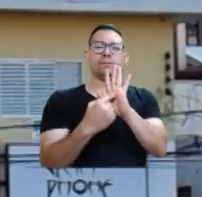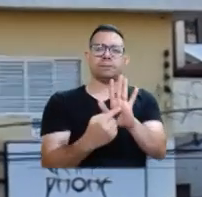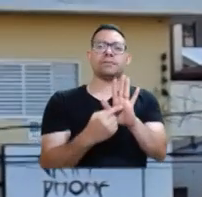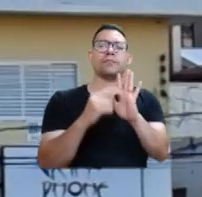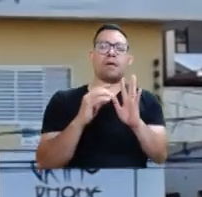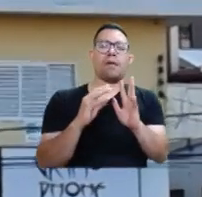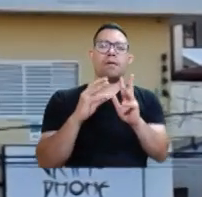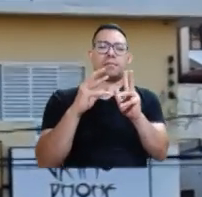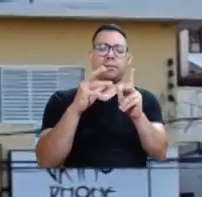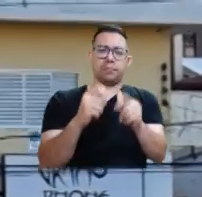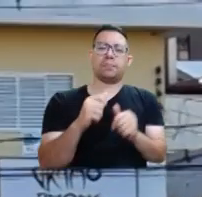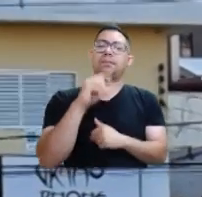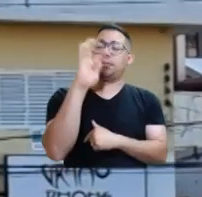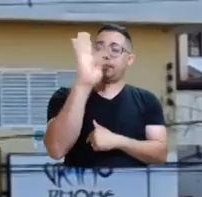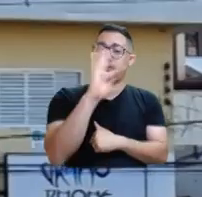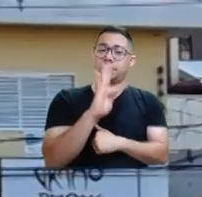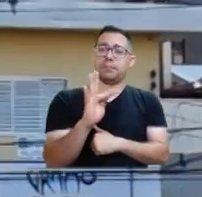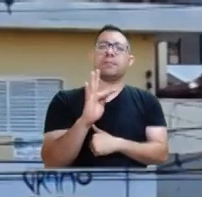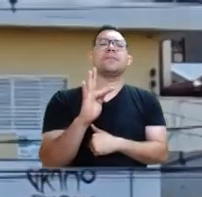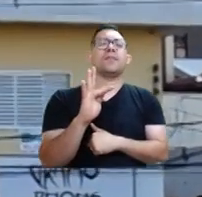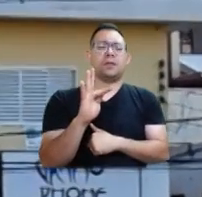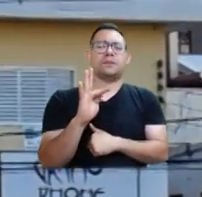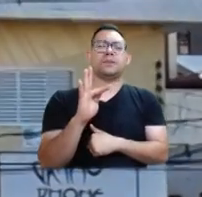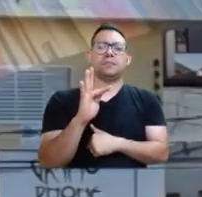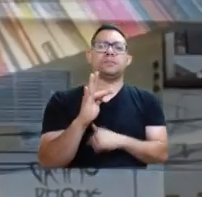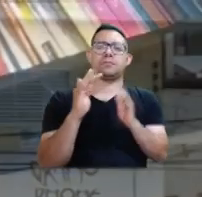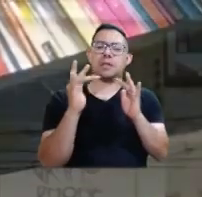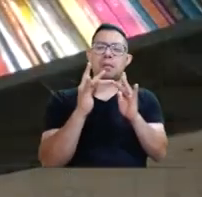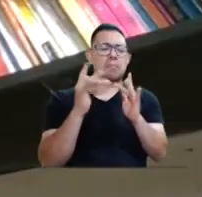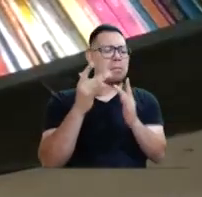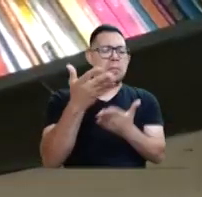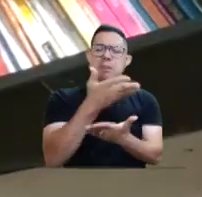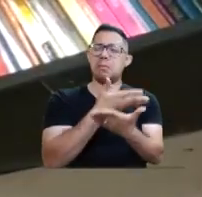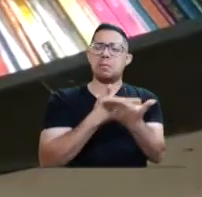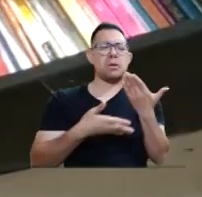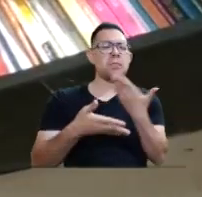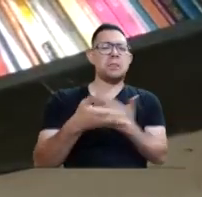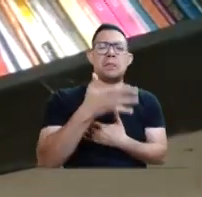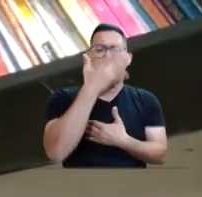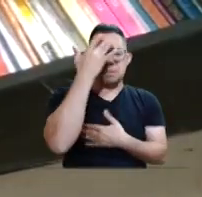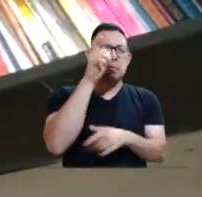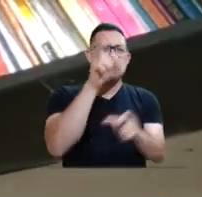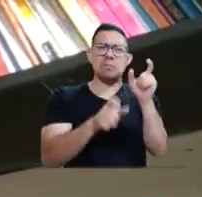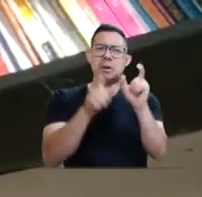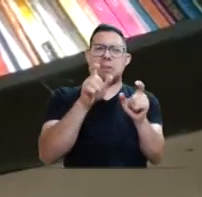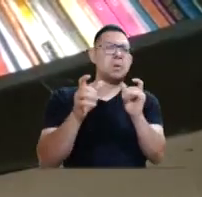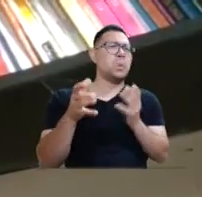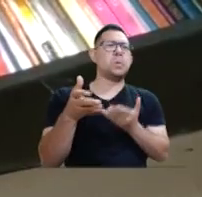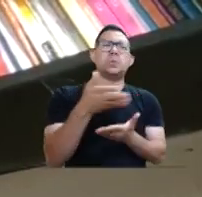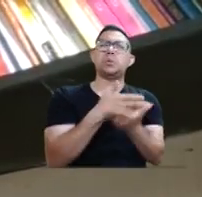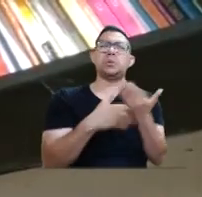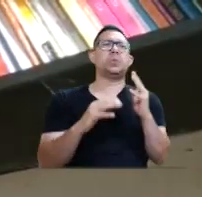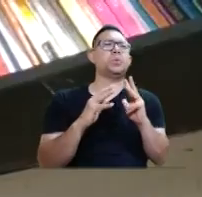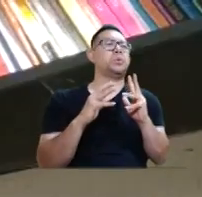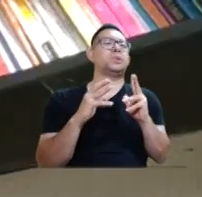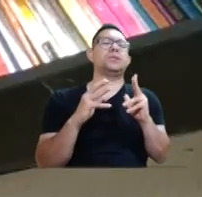no mercado de audiovisual em Franca, estabeleceu conexão com todas as áreas e todas